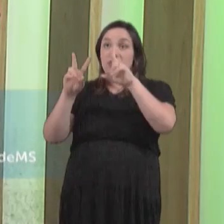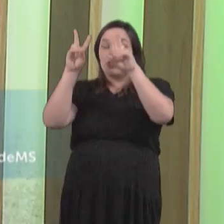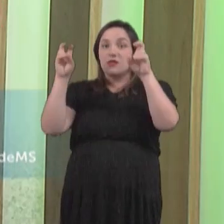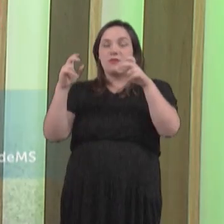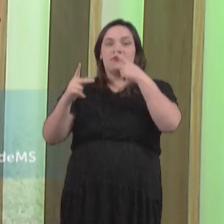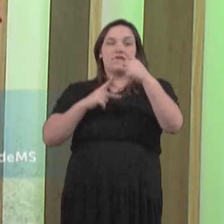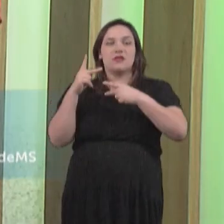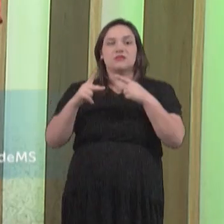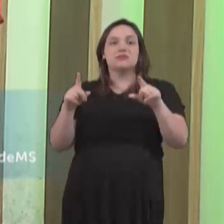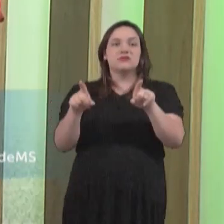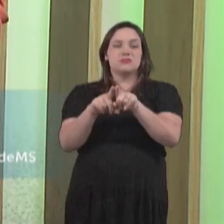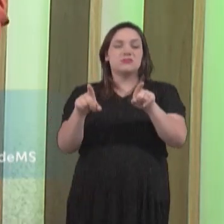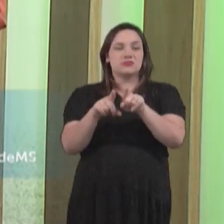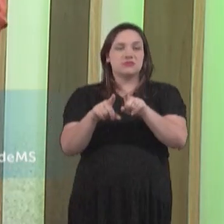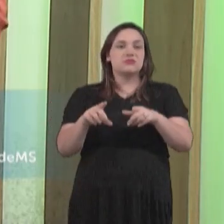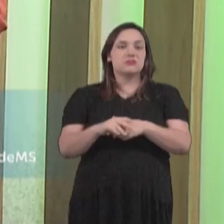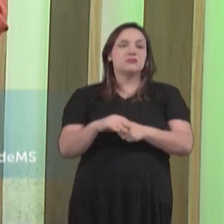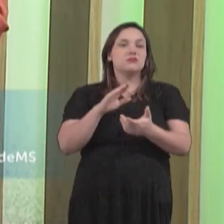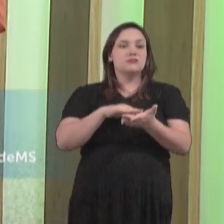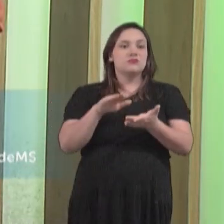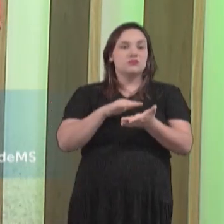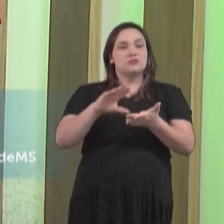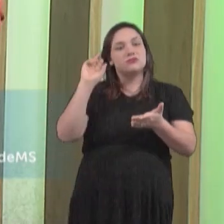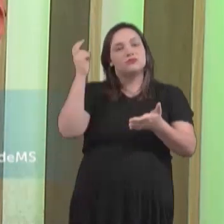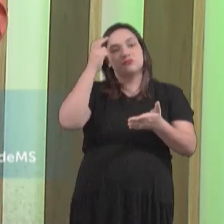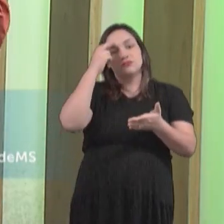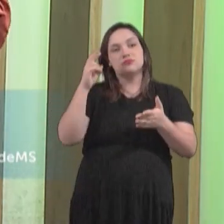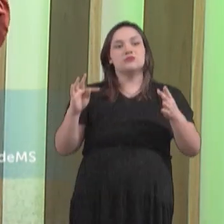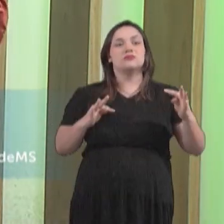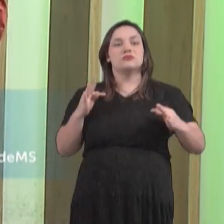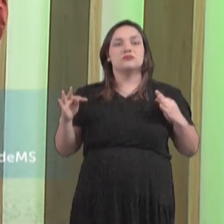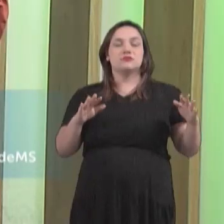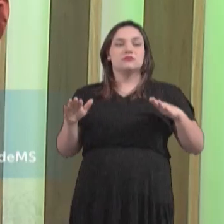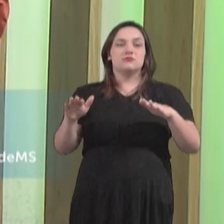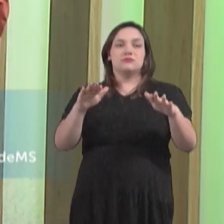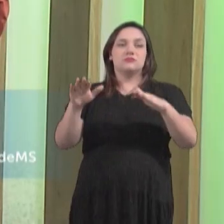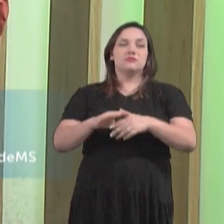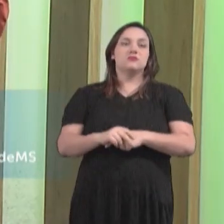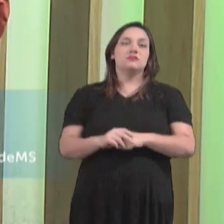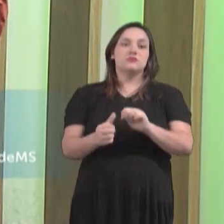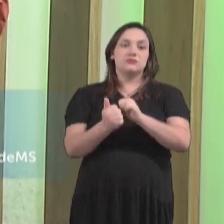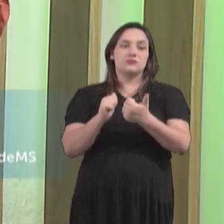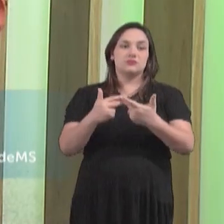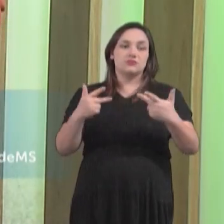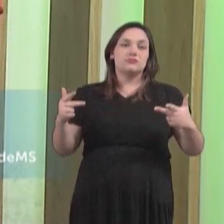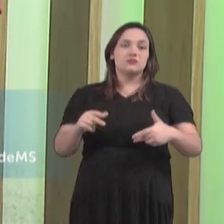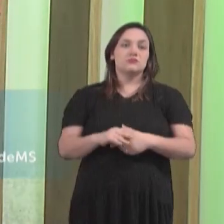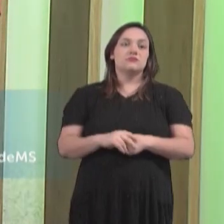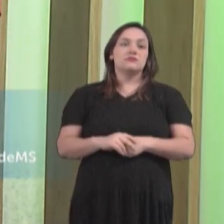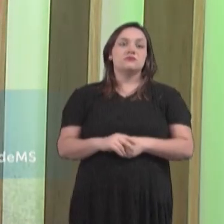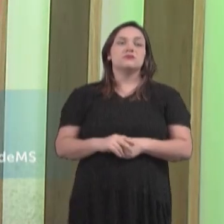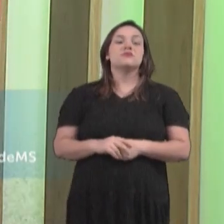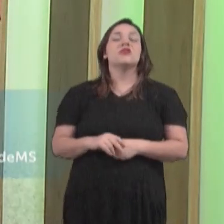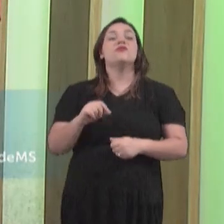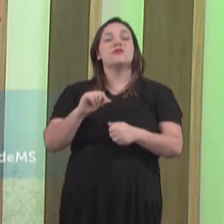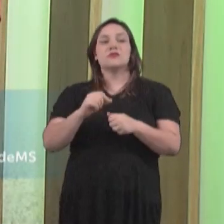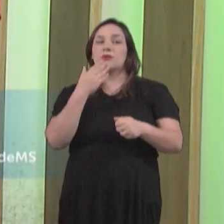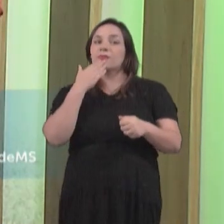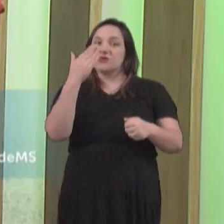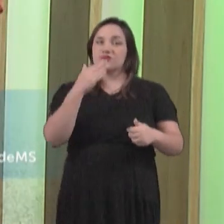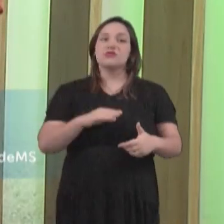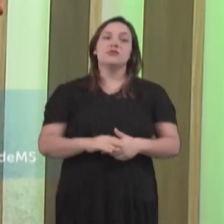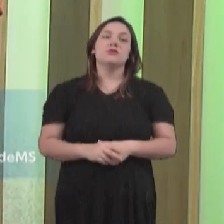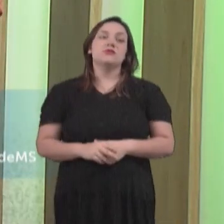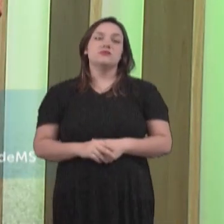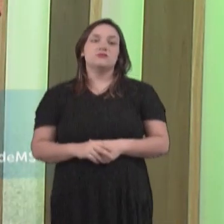Secretaria de Cultura, se não me engano, Secretaria de Cultura, Turismo... E Esporte. Isso, e Esporte formalizou um